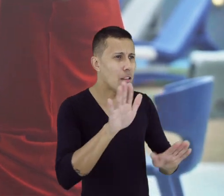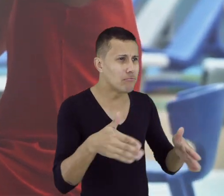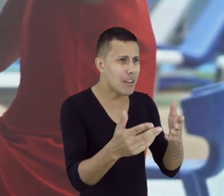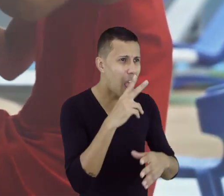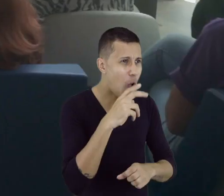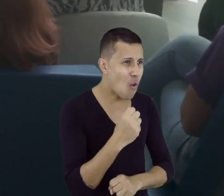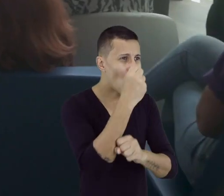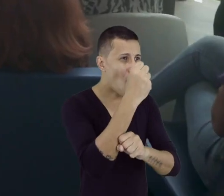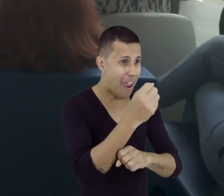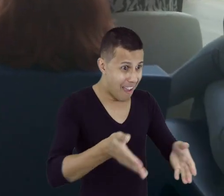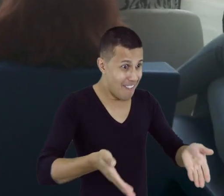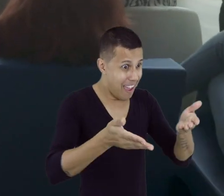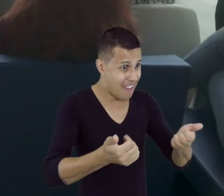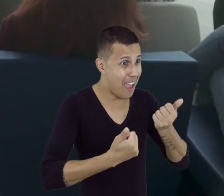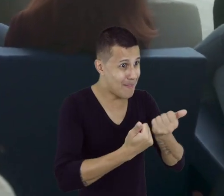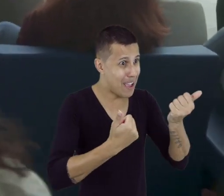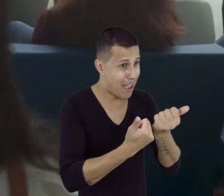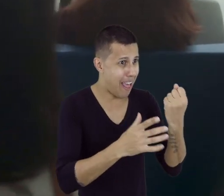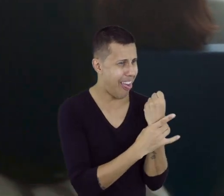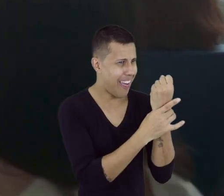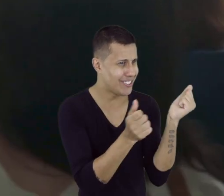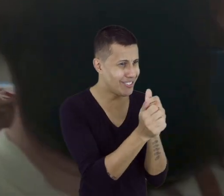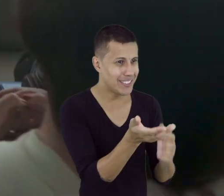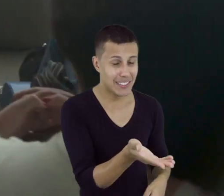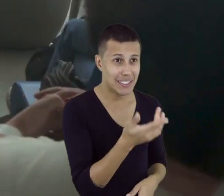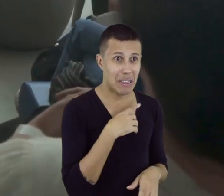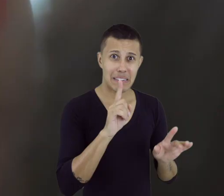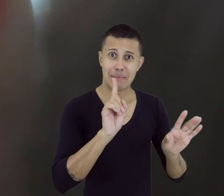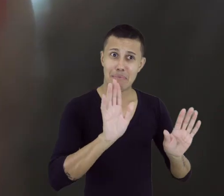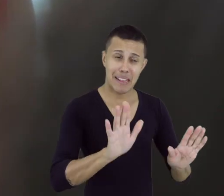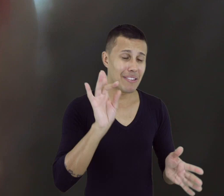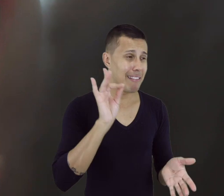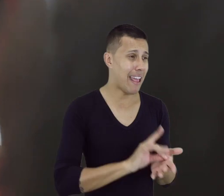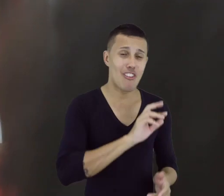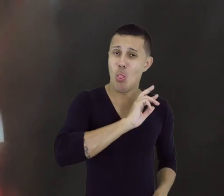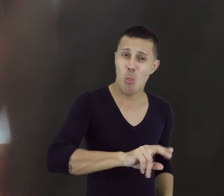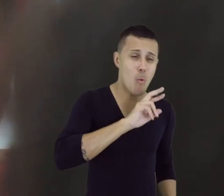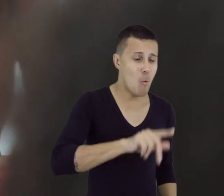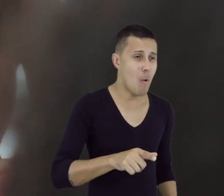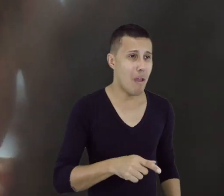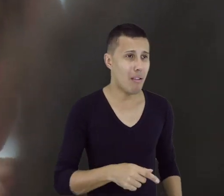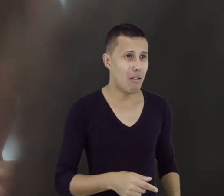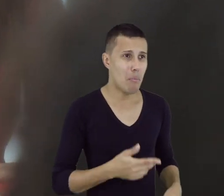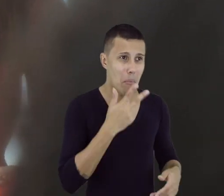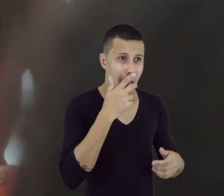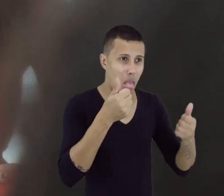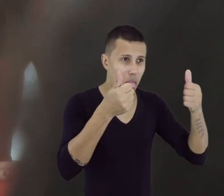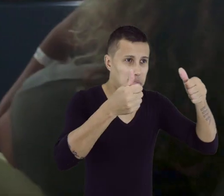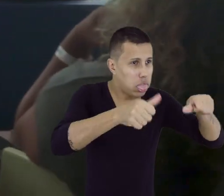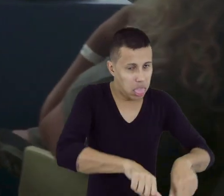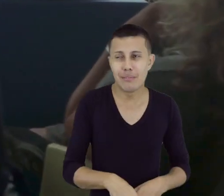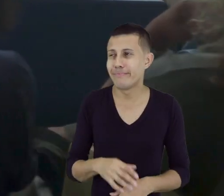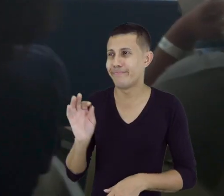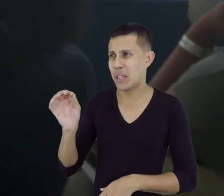dar força, vai te estimular a fazer, e no fim não é, muito pelo contrário, né, te desestimula.